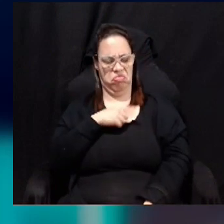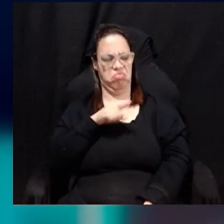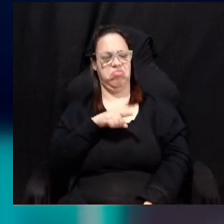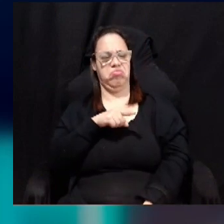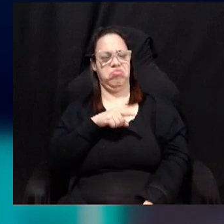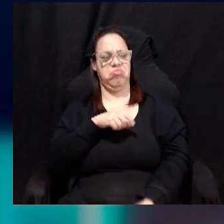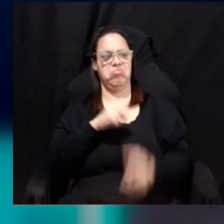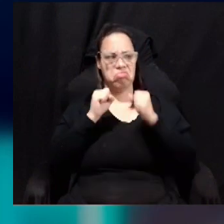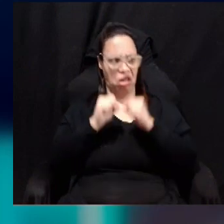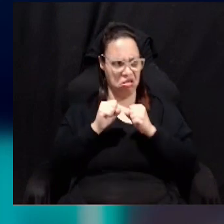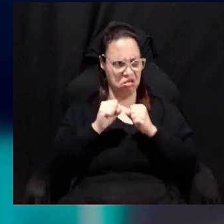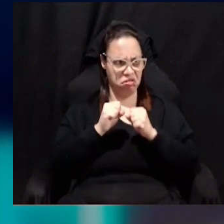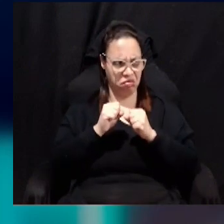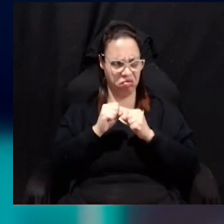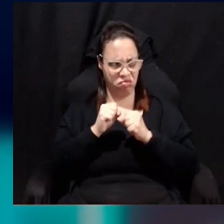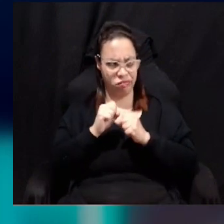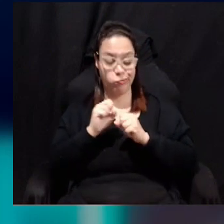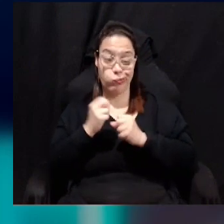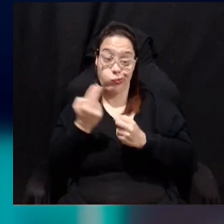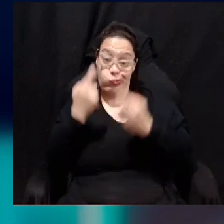ou respeitabilidade no Brasil.